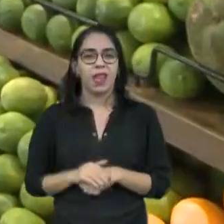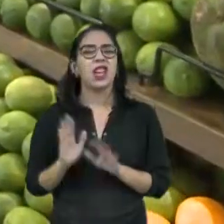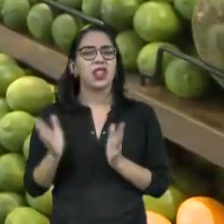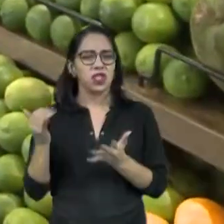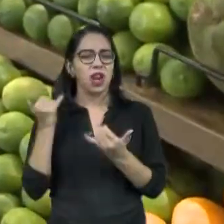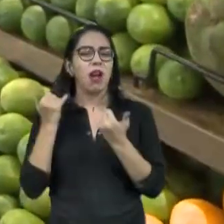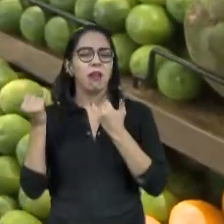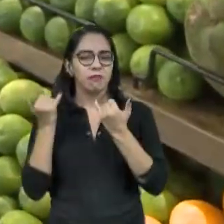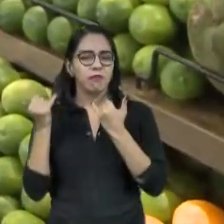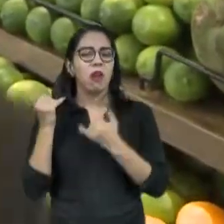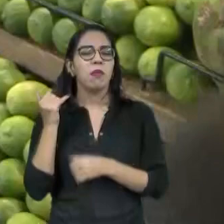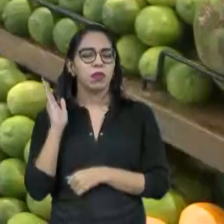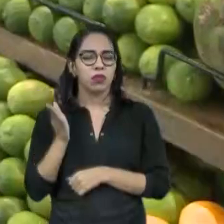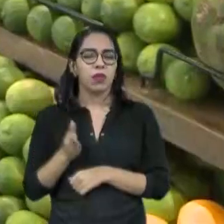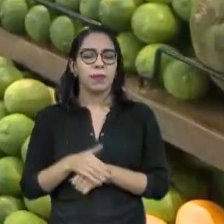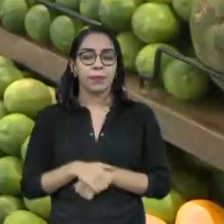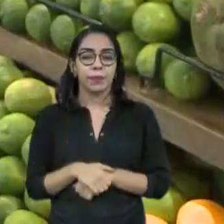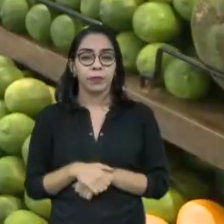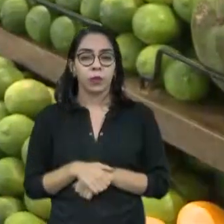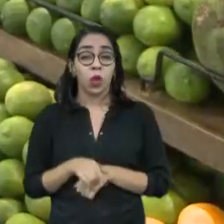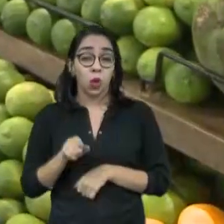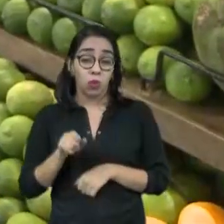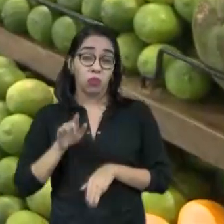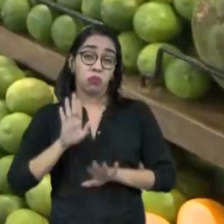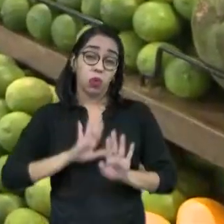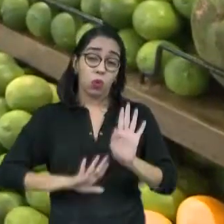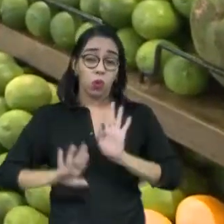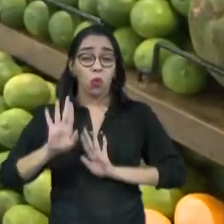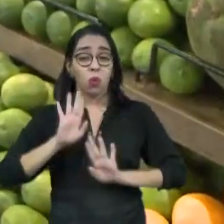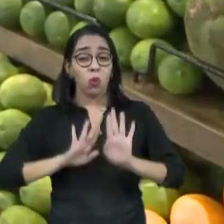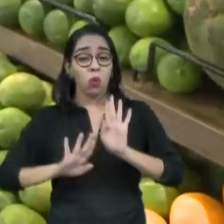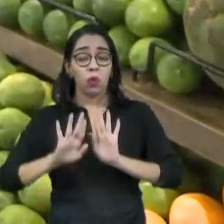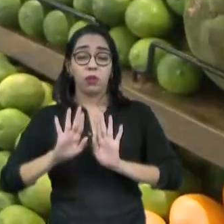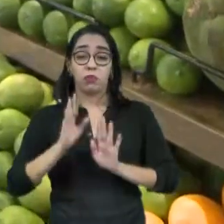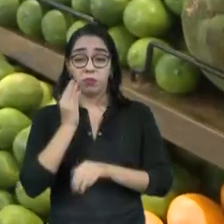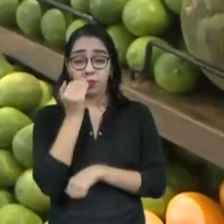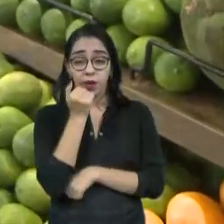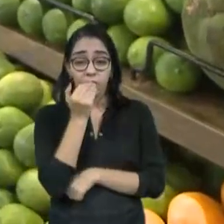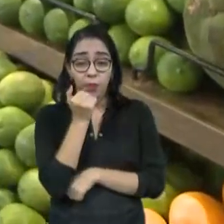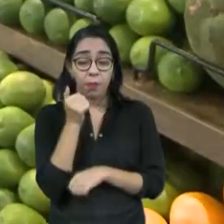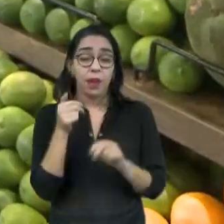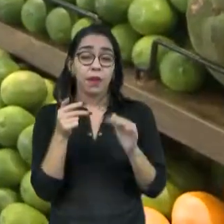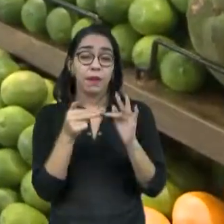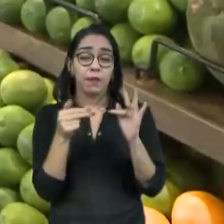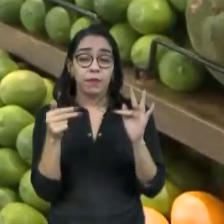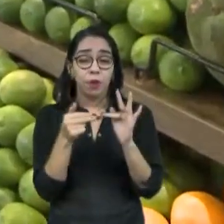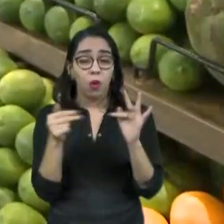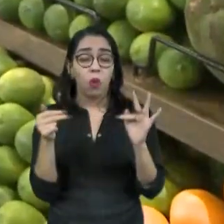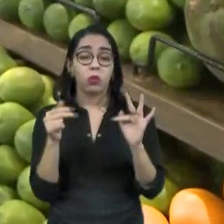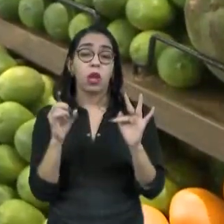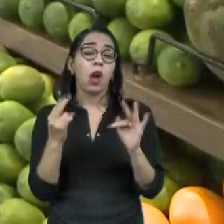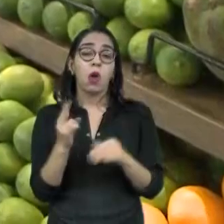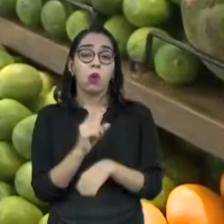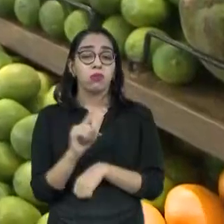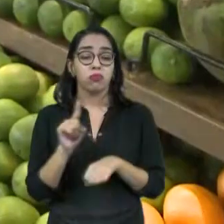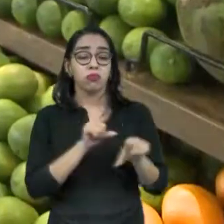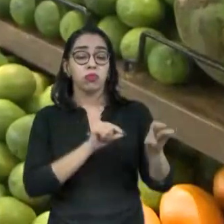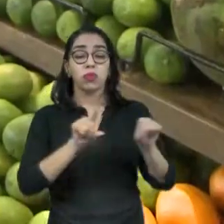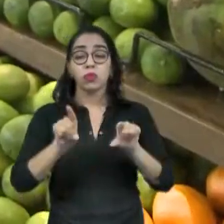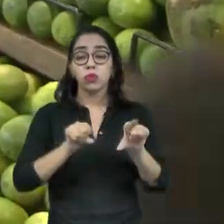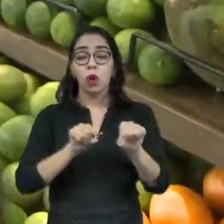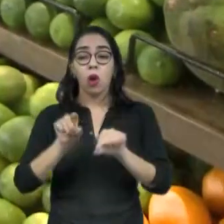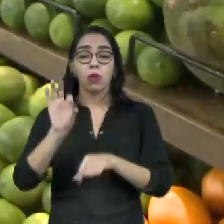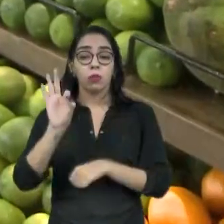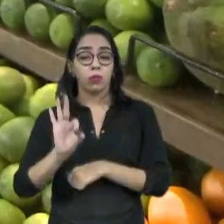falar já você toma cuidado em relação a isso em relação aos alimentos com açúcar Procura selecionar alguns que tem